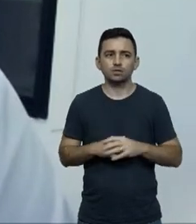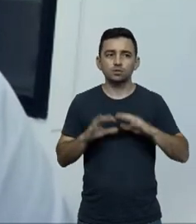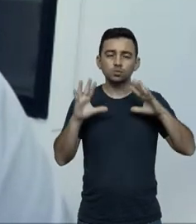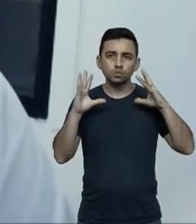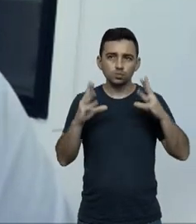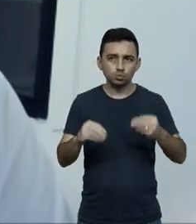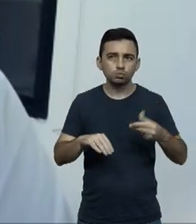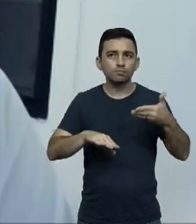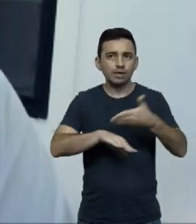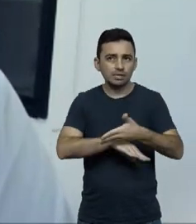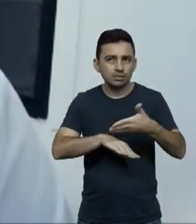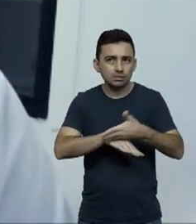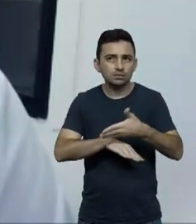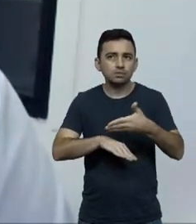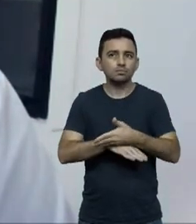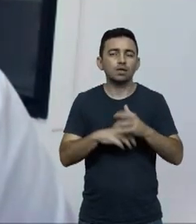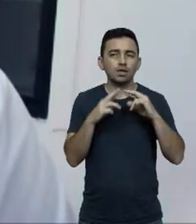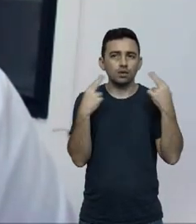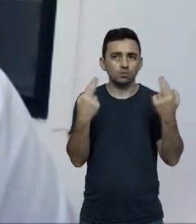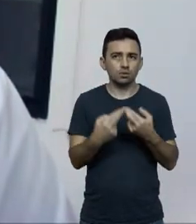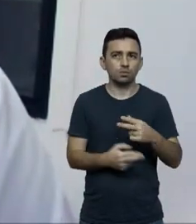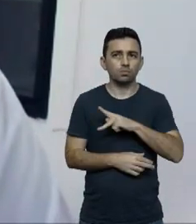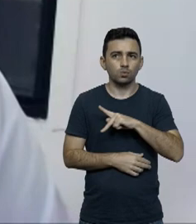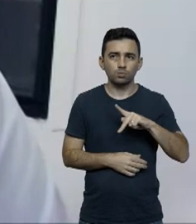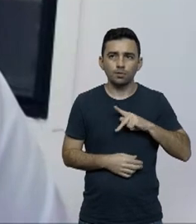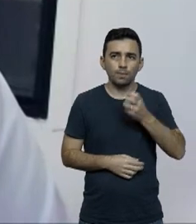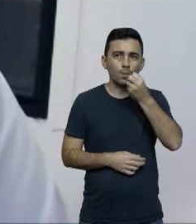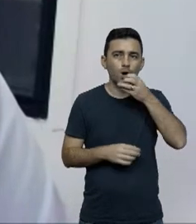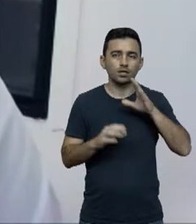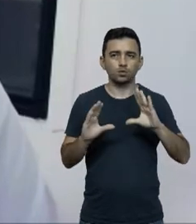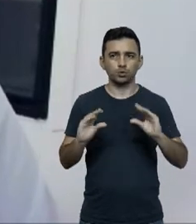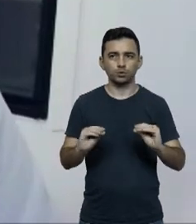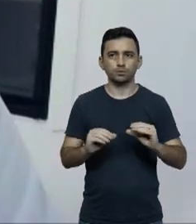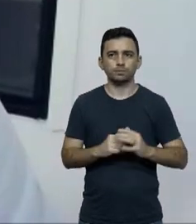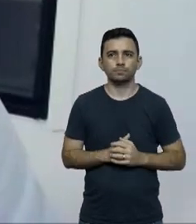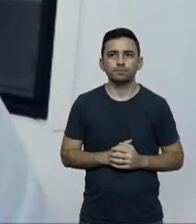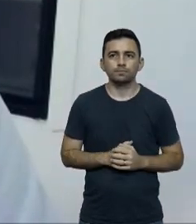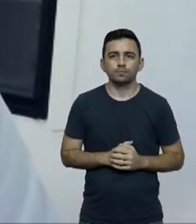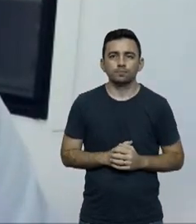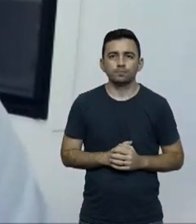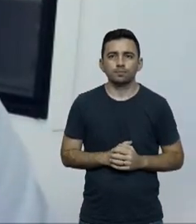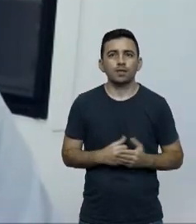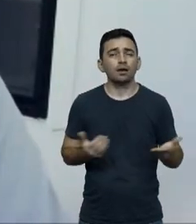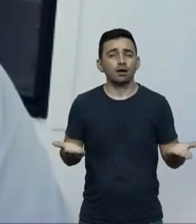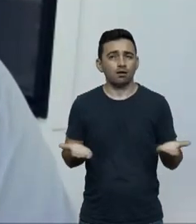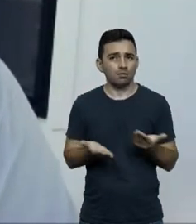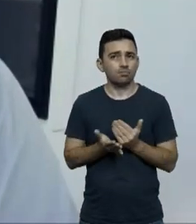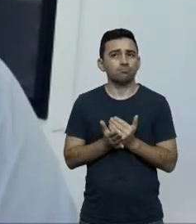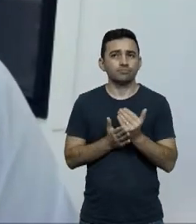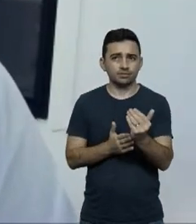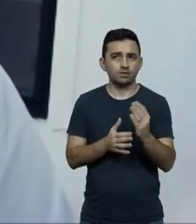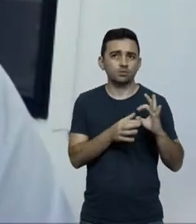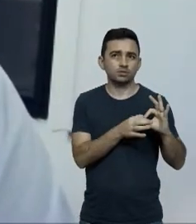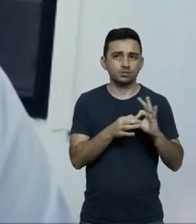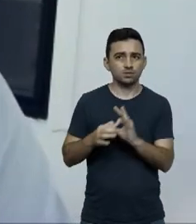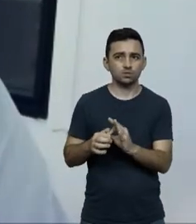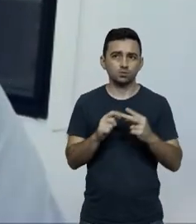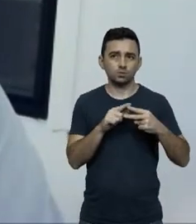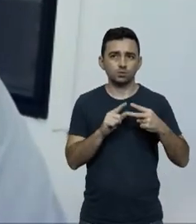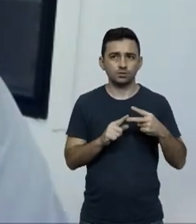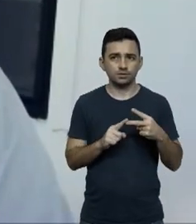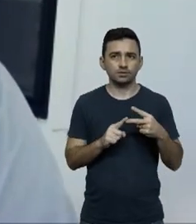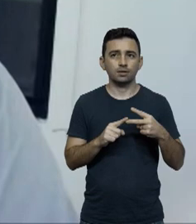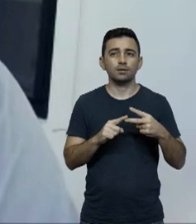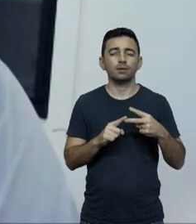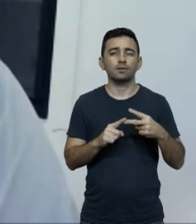participam desse dessa audiência pública Boa noite é só para contextualizar dois fatos o primeiro